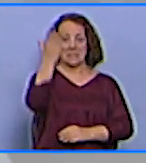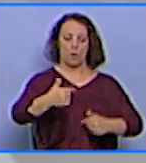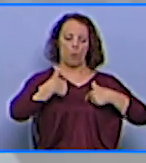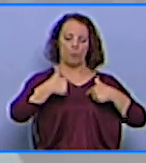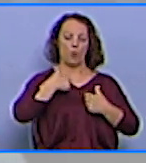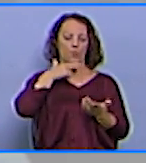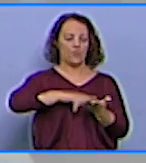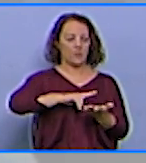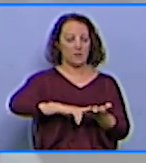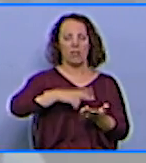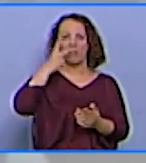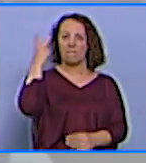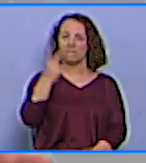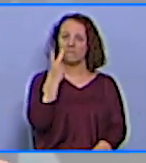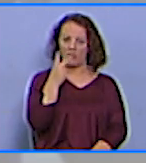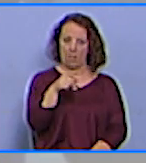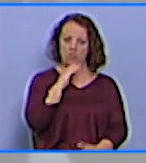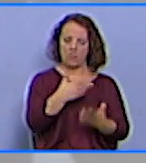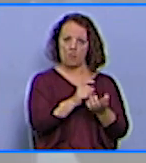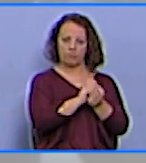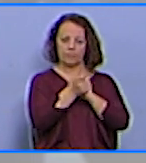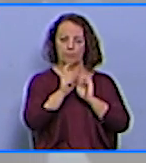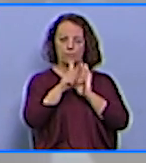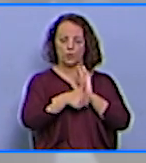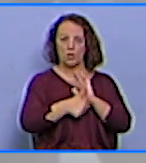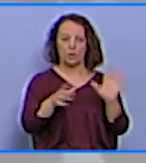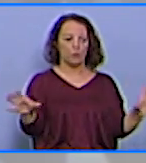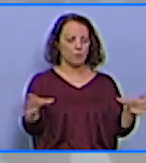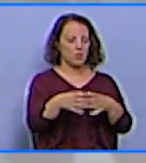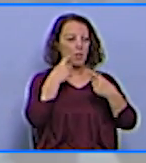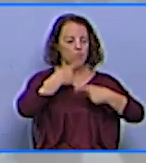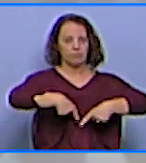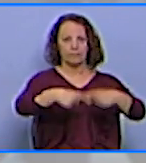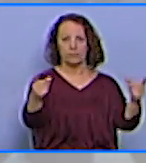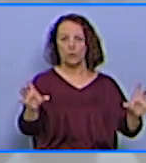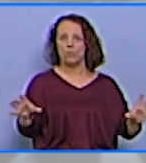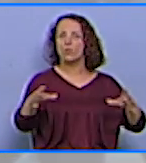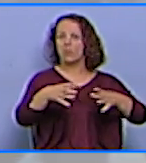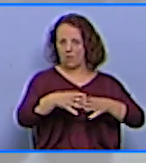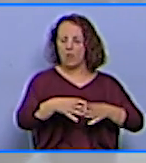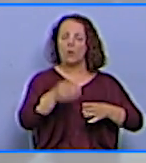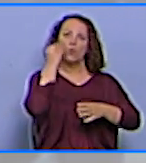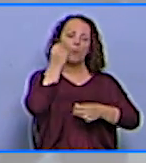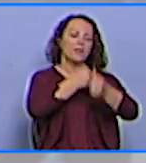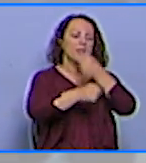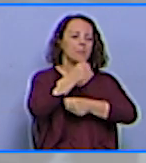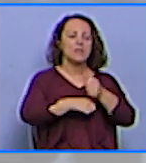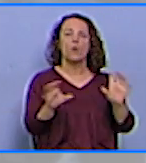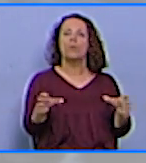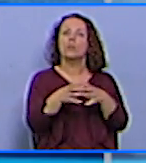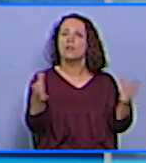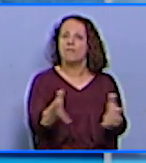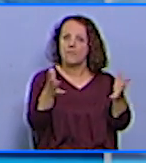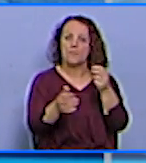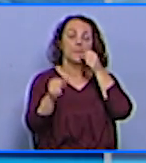vida traduz-se em projetos para a comunidade, em anúncio à comunidade, em formas de dinamizar a comunidade? Sempre. Tem